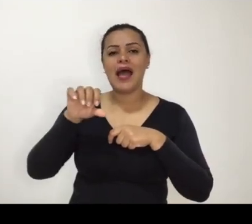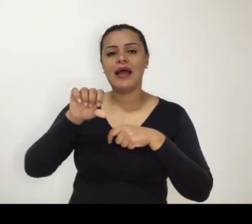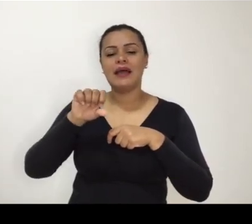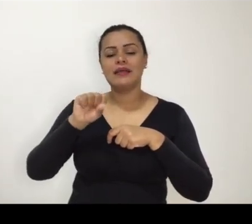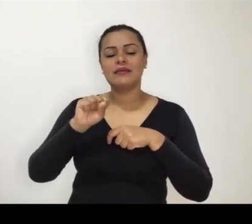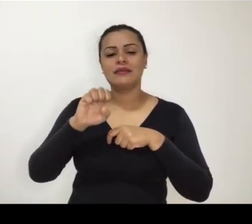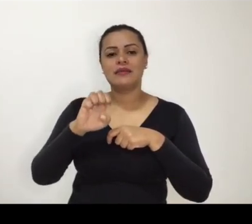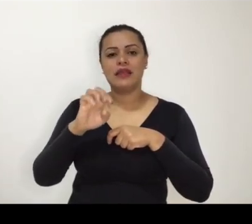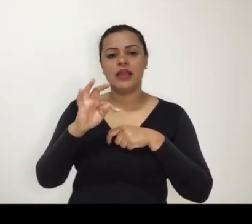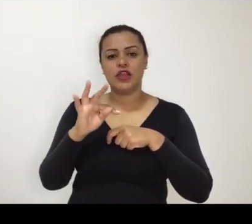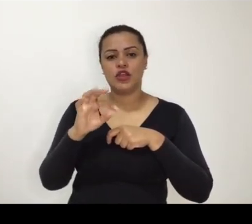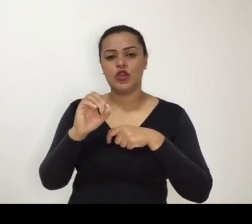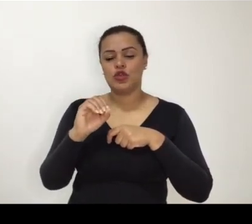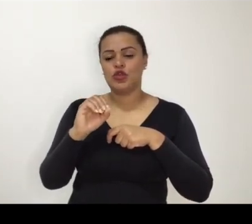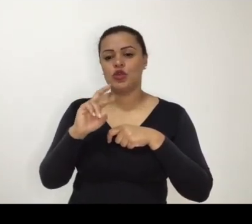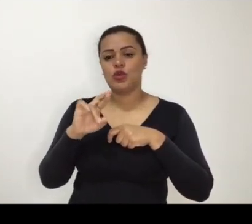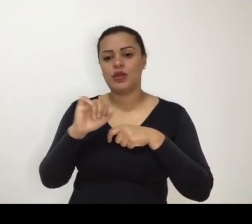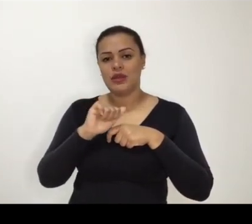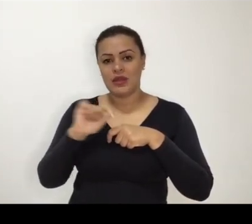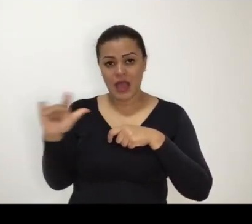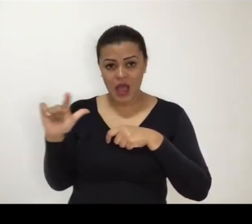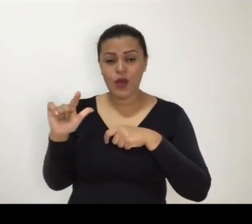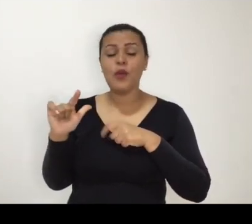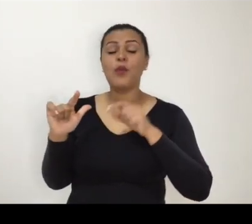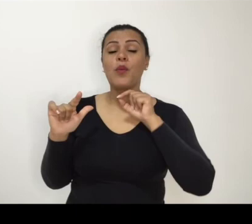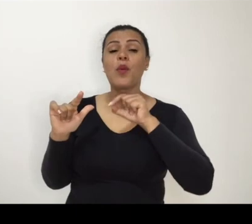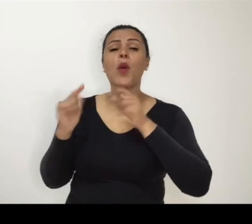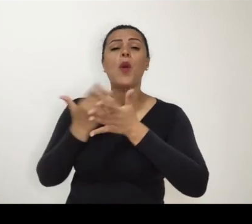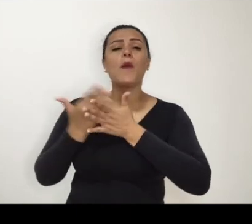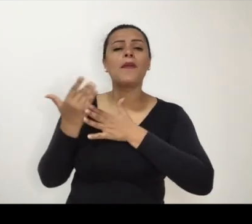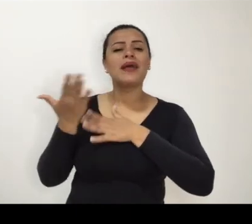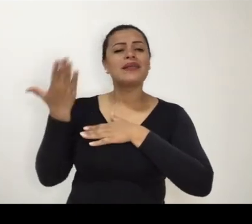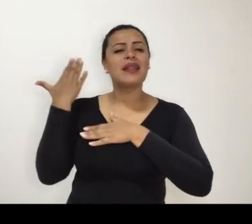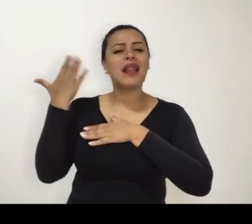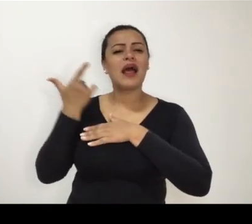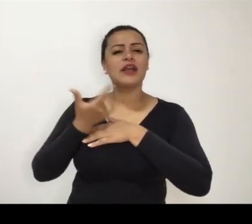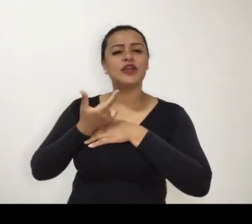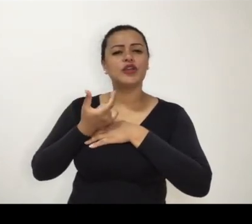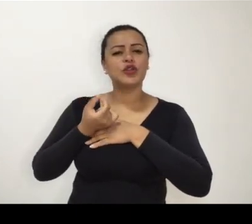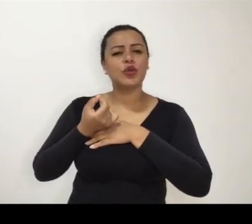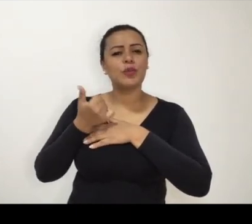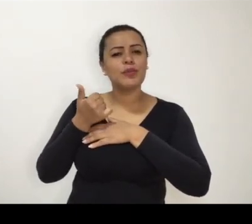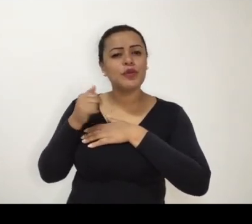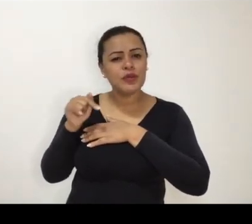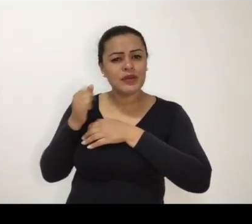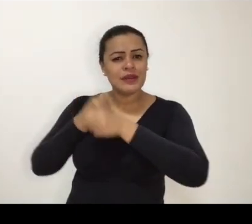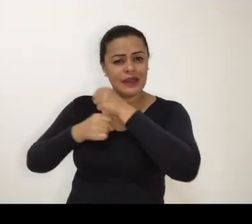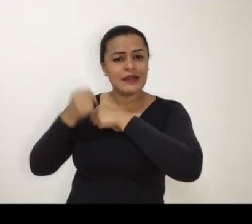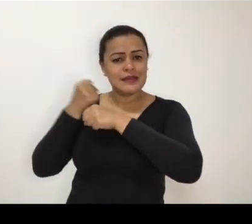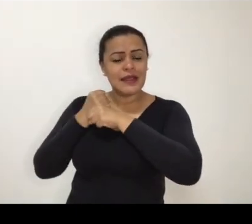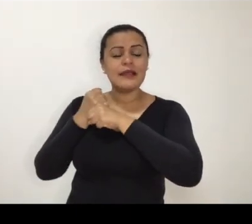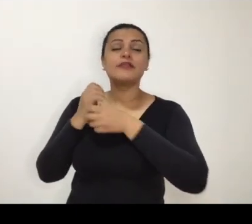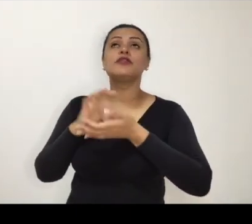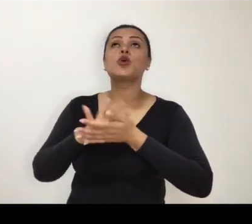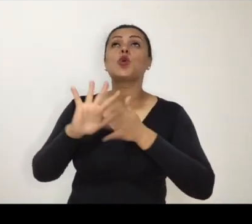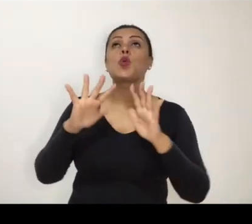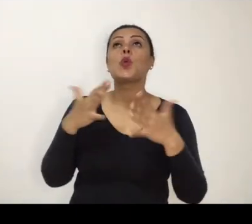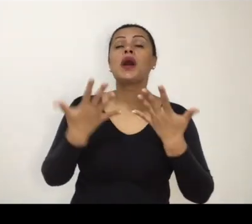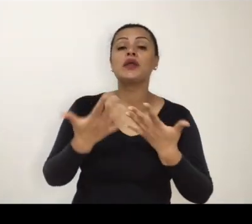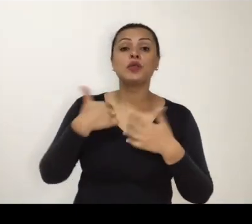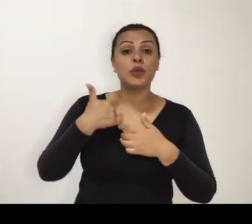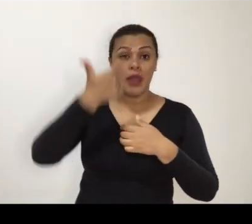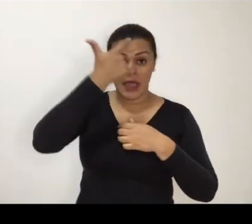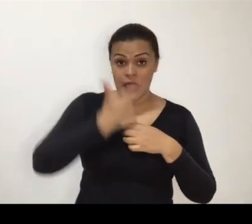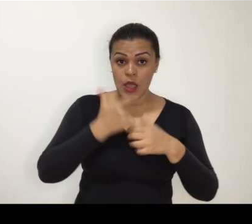ela começa ali em 2017, quando eu atuo junto com a Karen